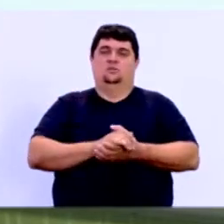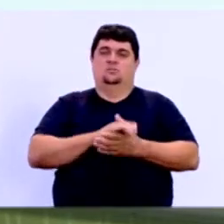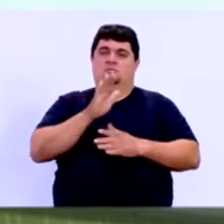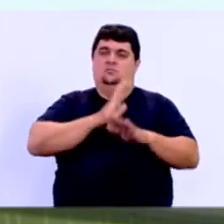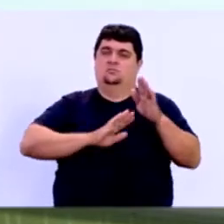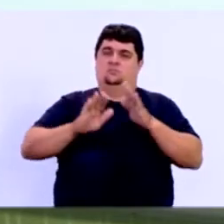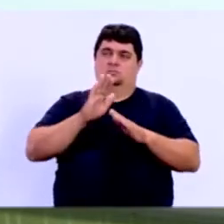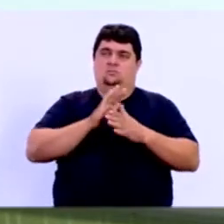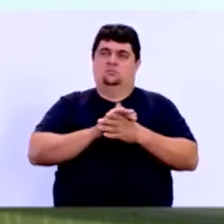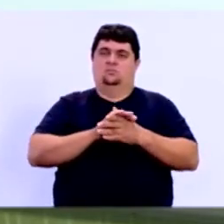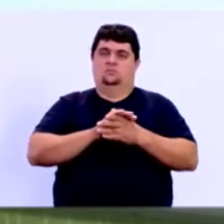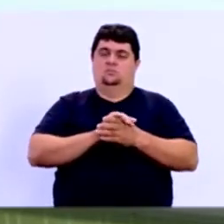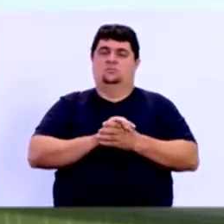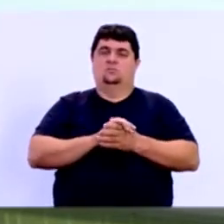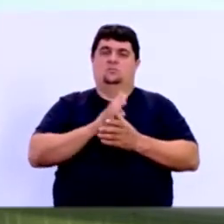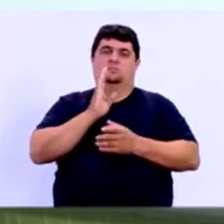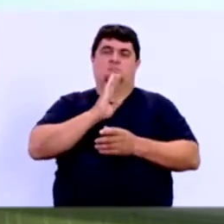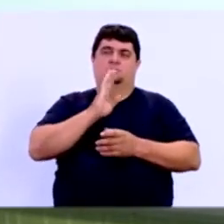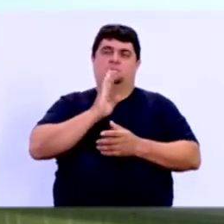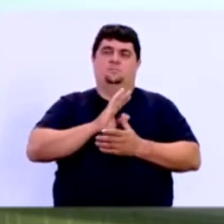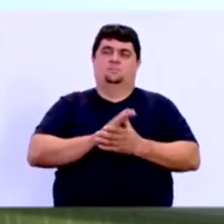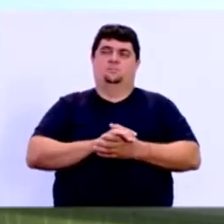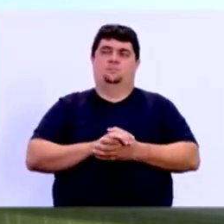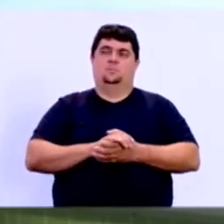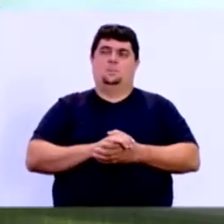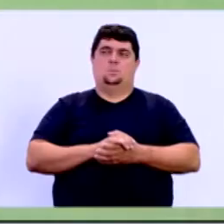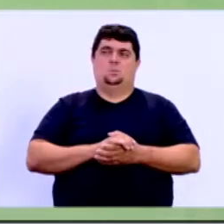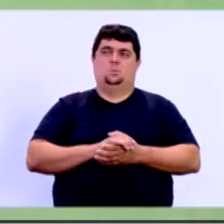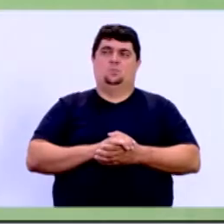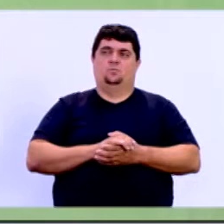Cuidado, bacana, muito bacana, tá?